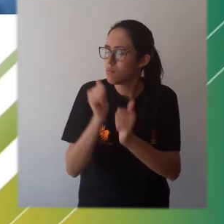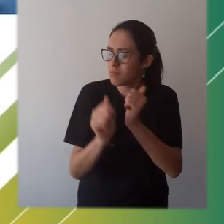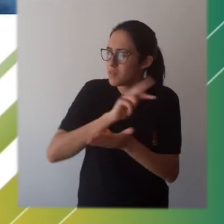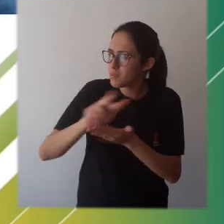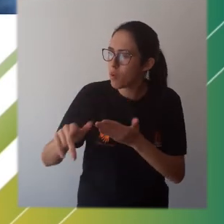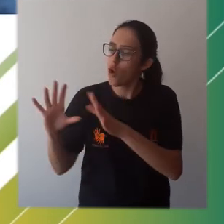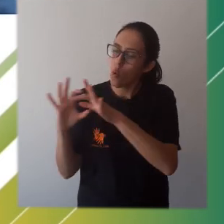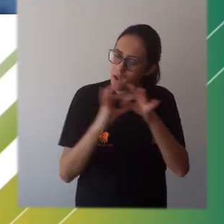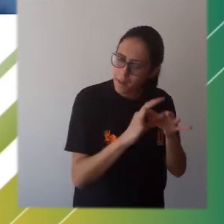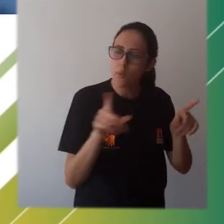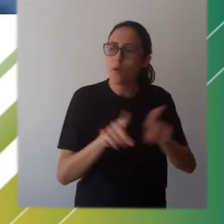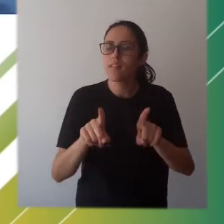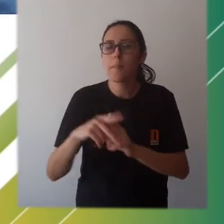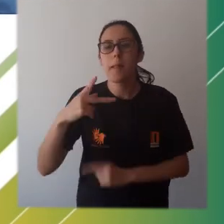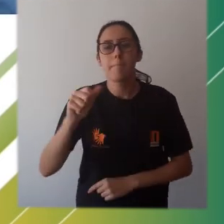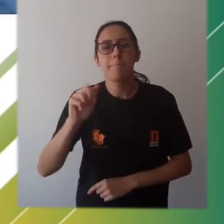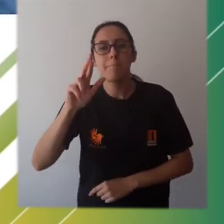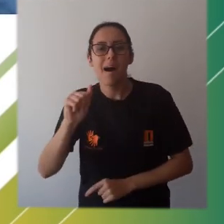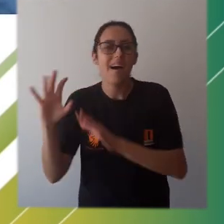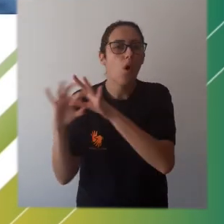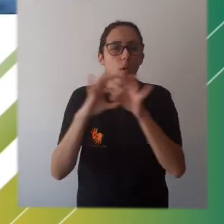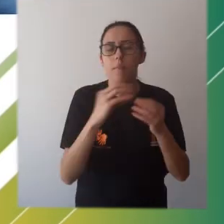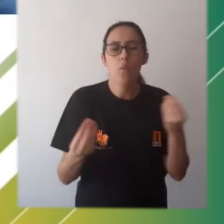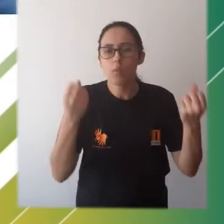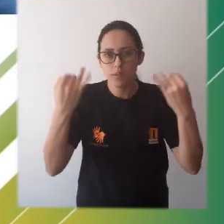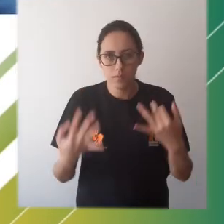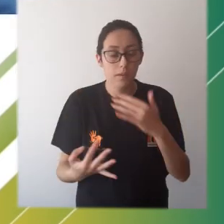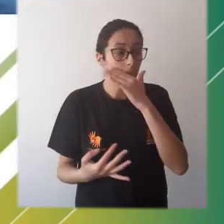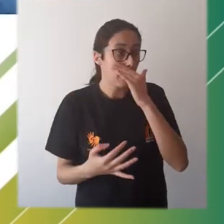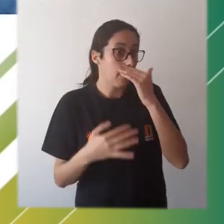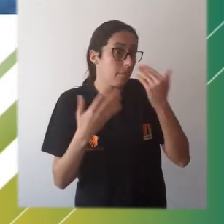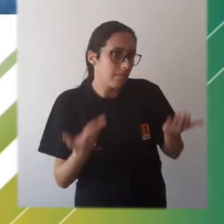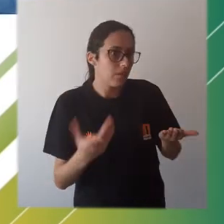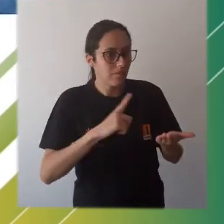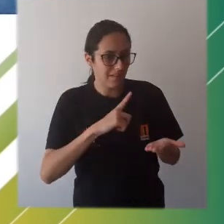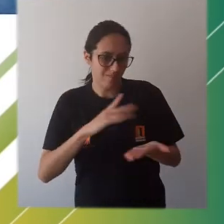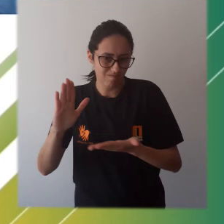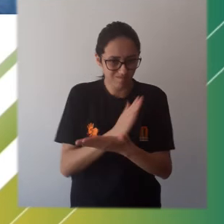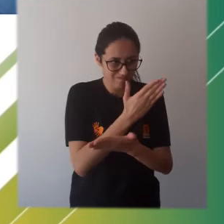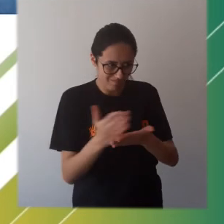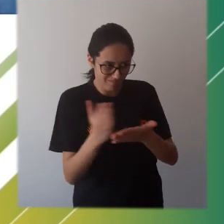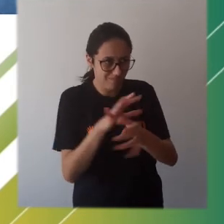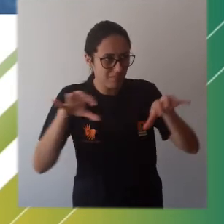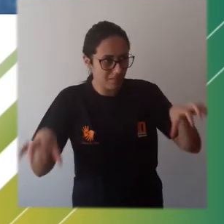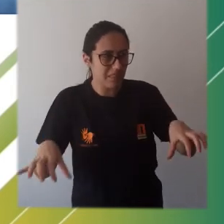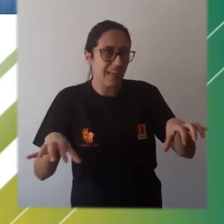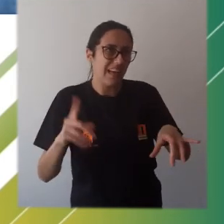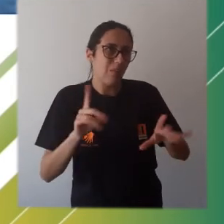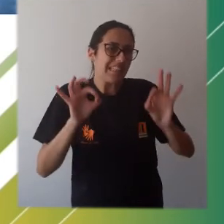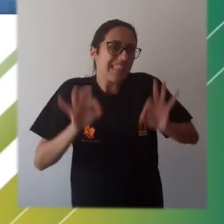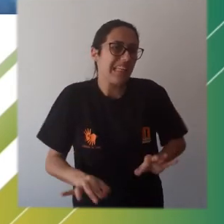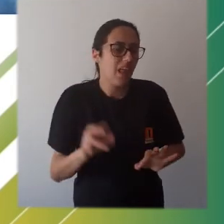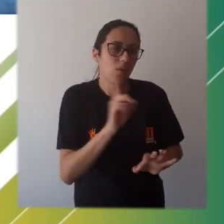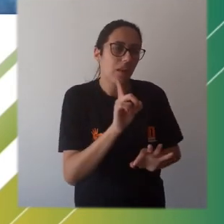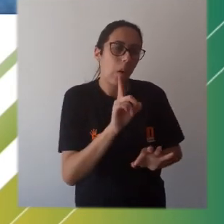para o esporte olímpico e para o esporte paralímpico. Nós temos, essa divisão ela não é muito regular, depende